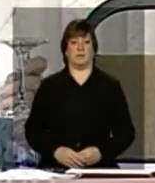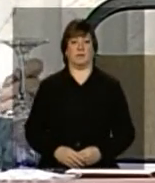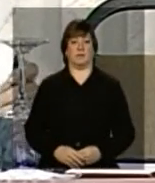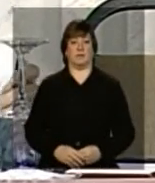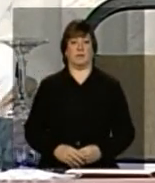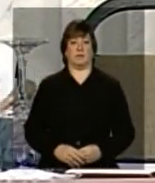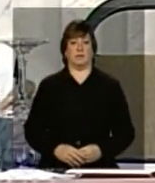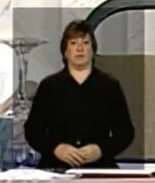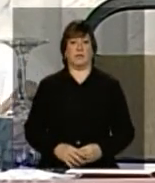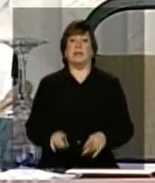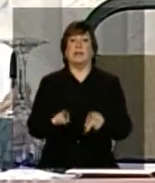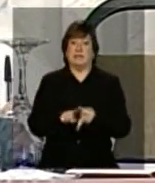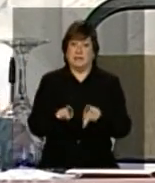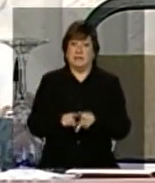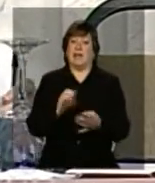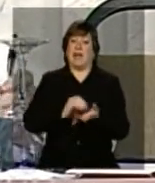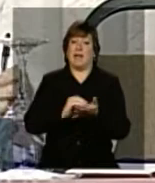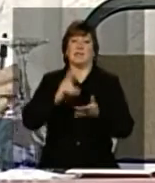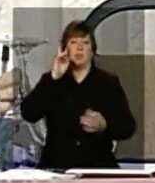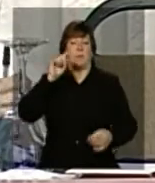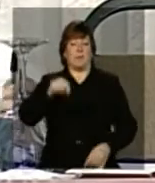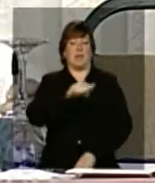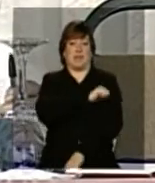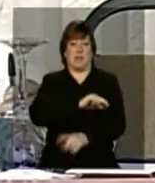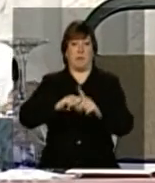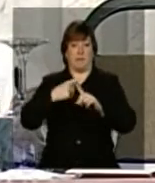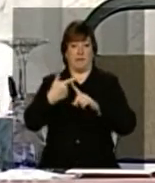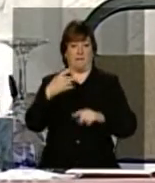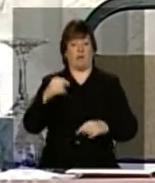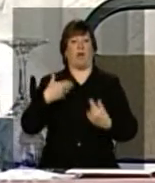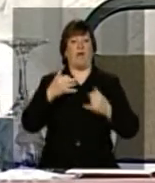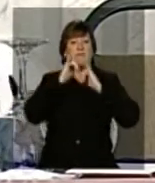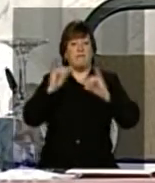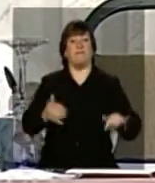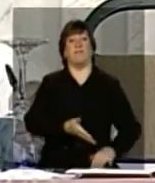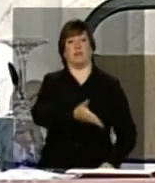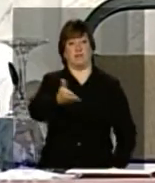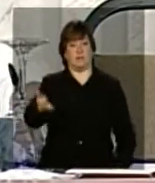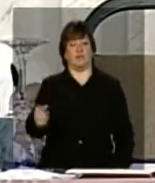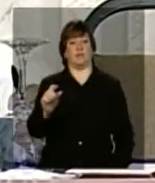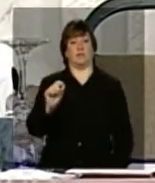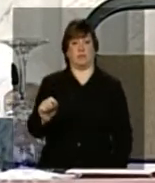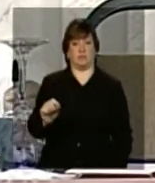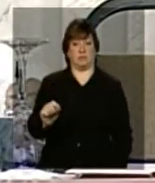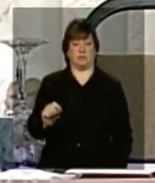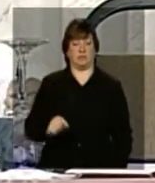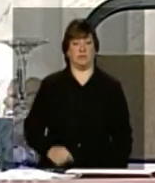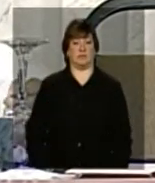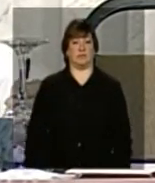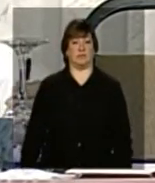E ainda sobre a Rio Mais 20, eu quero dizer para vocês que o documento